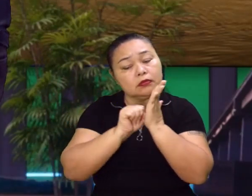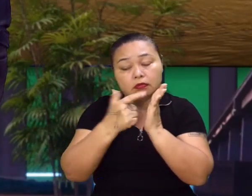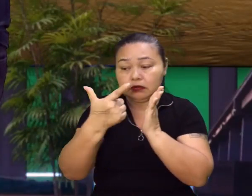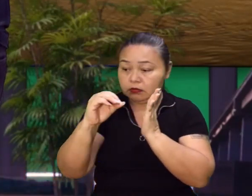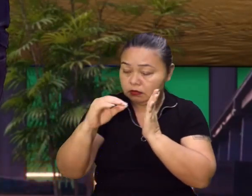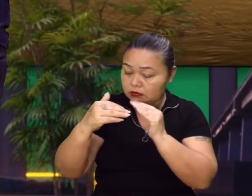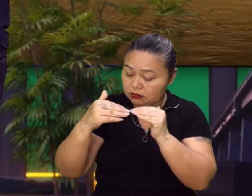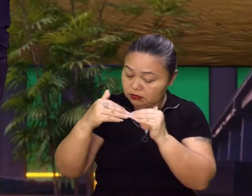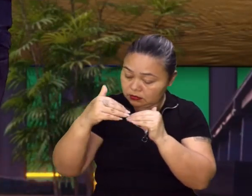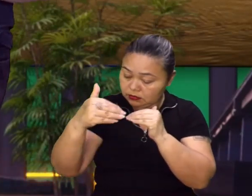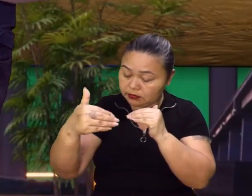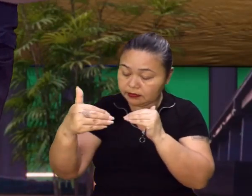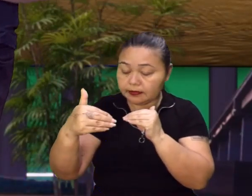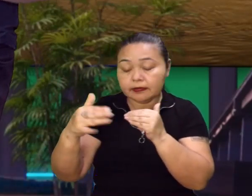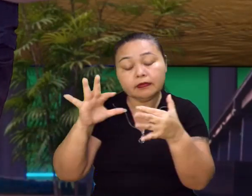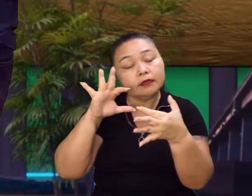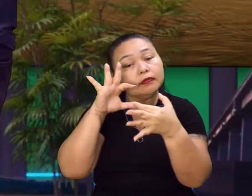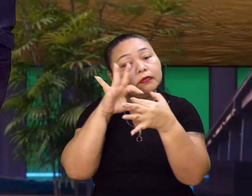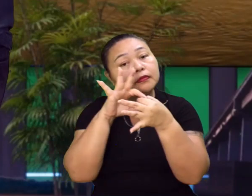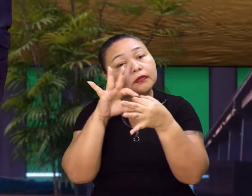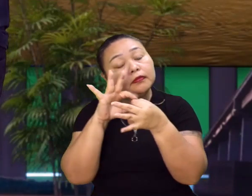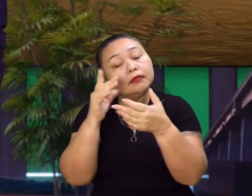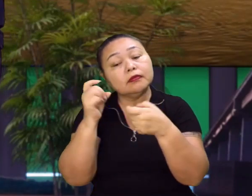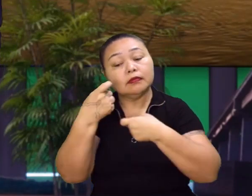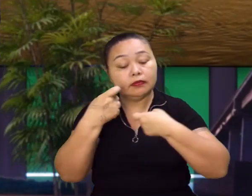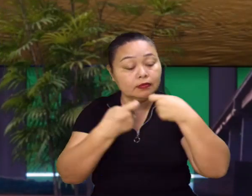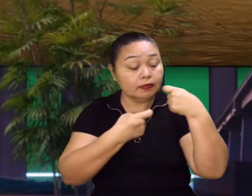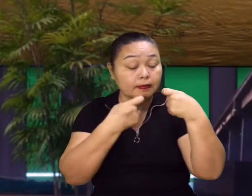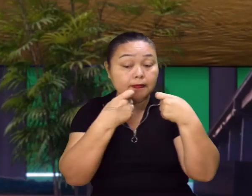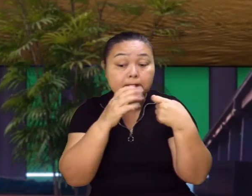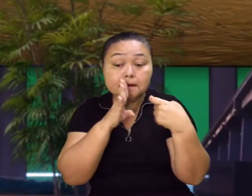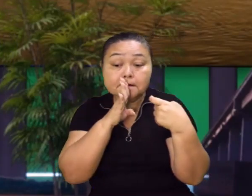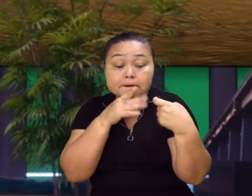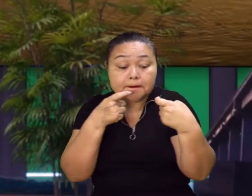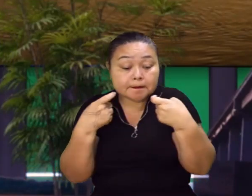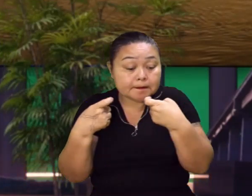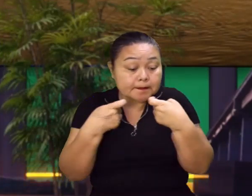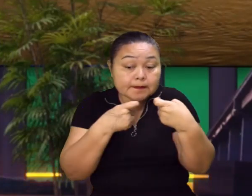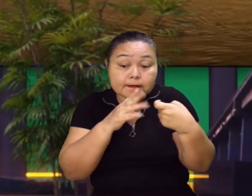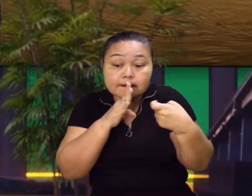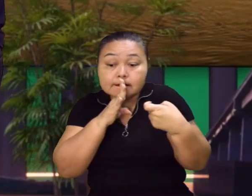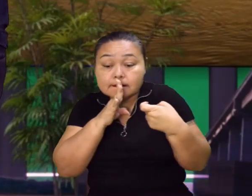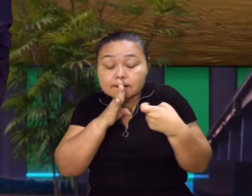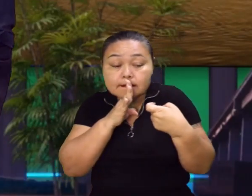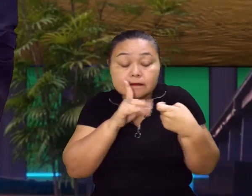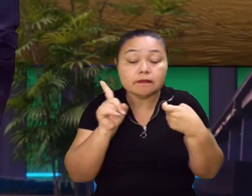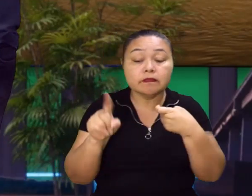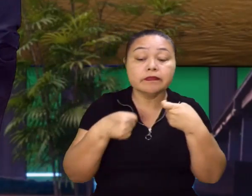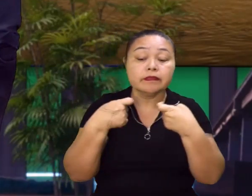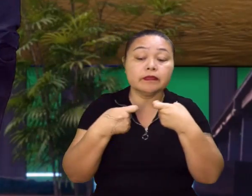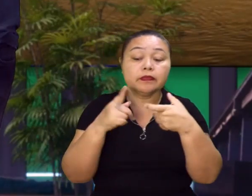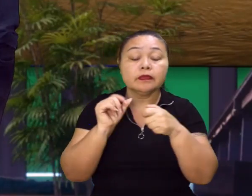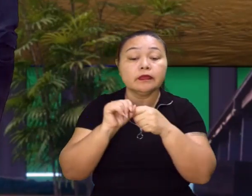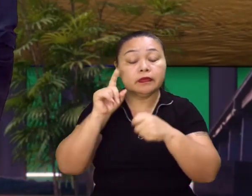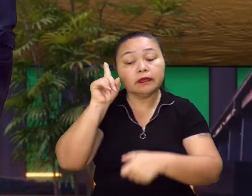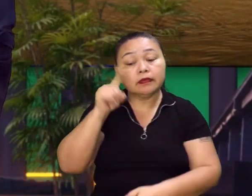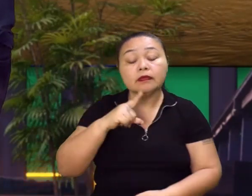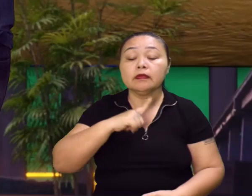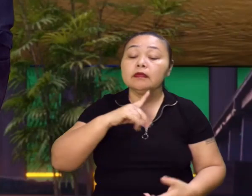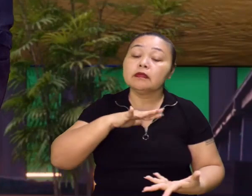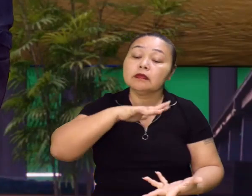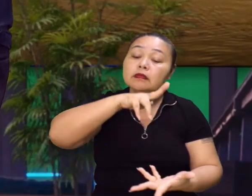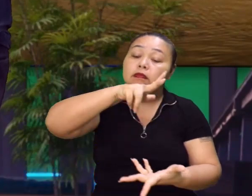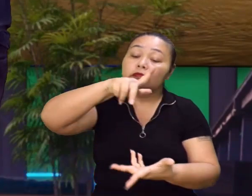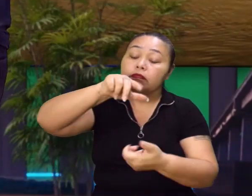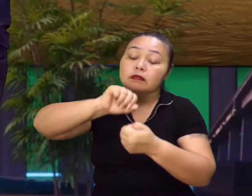XX em diante, no contexto Guerra Fria, nesse momento onde a Terra teve grandes ganhos